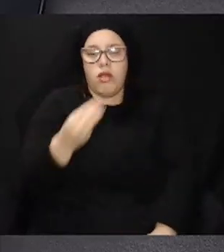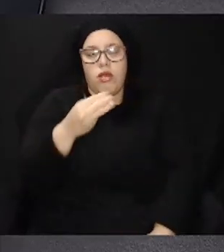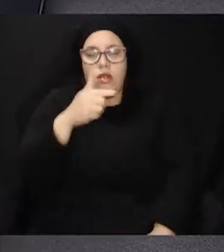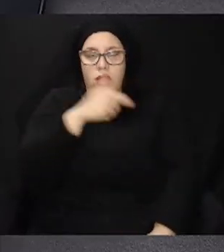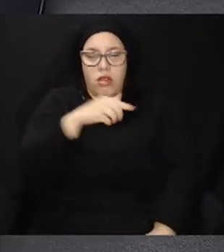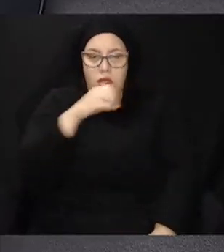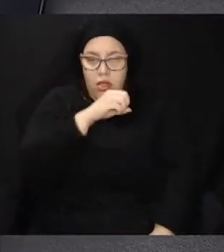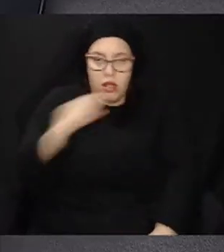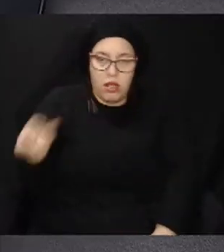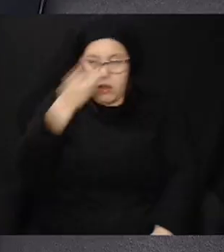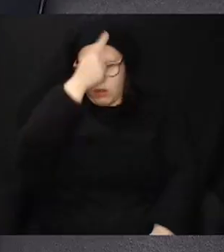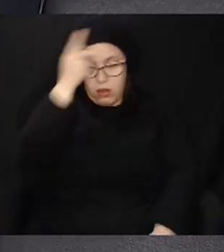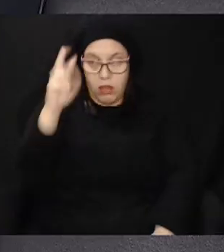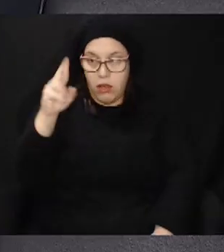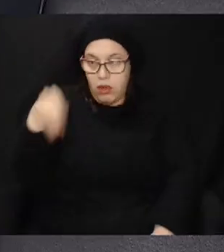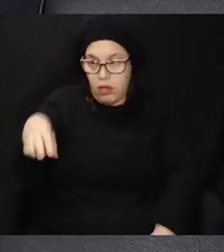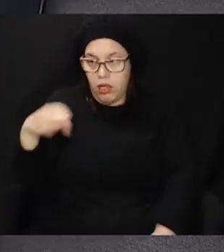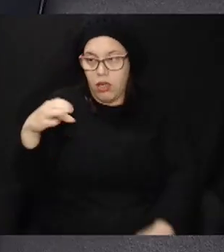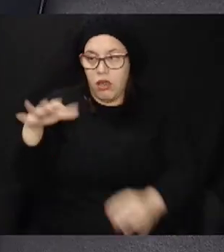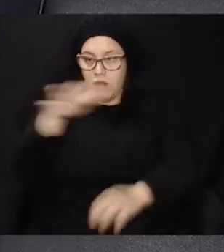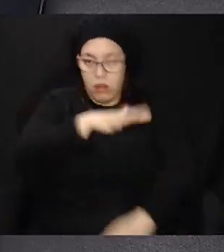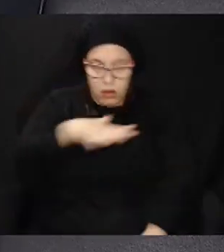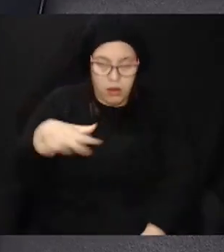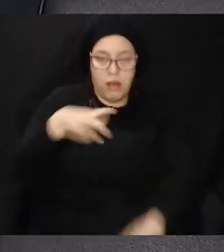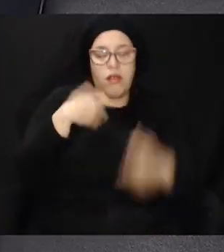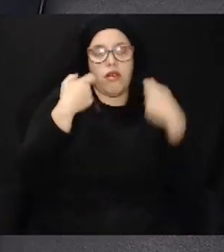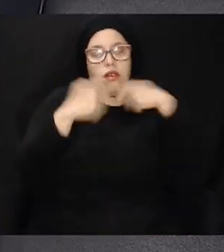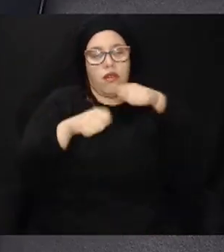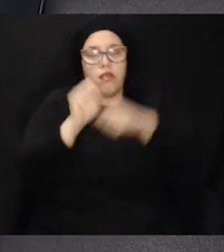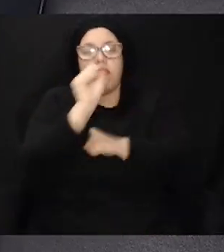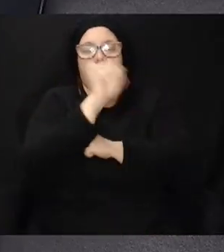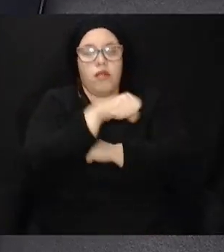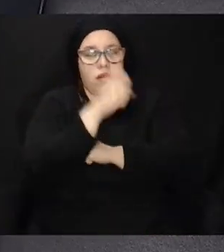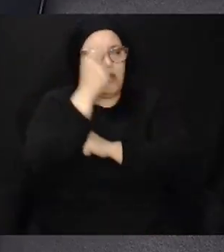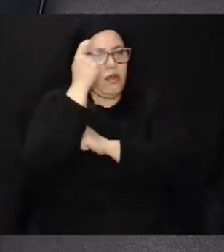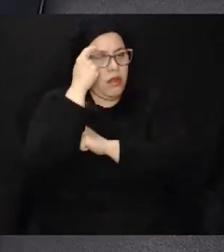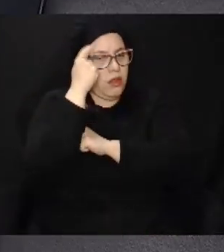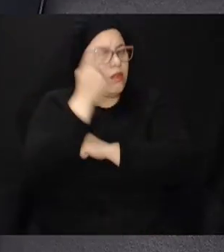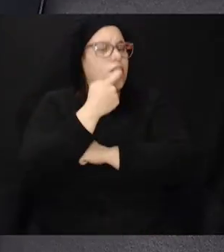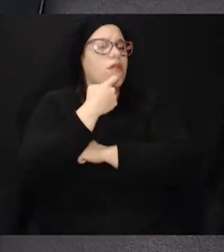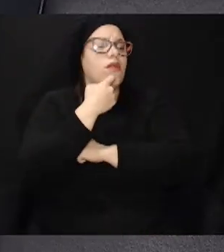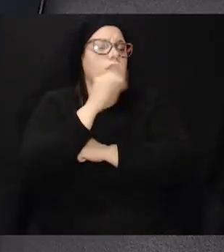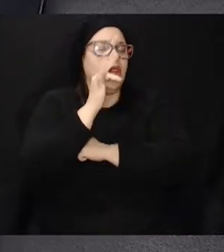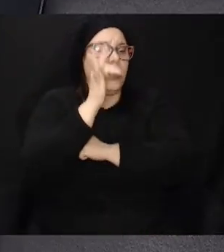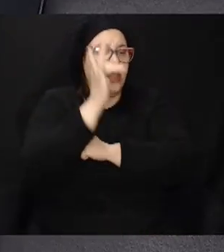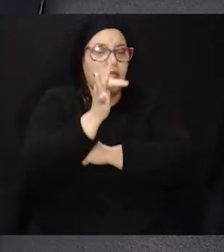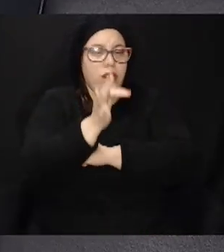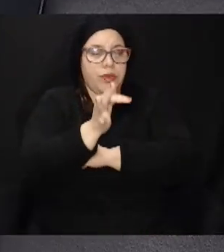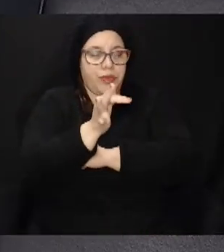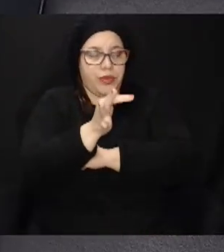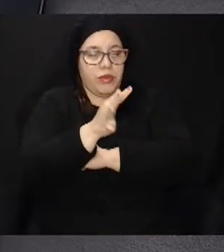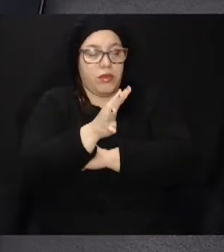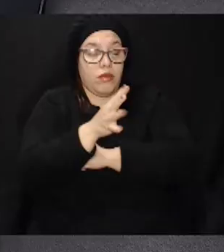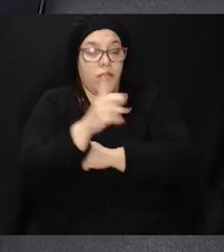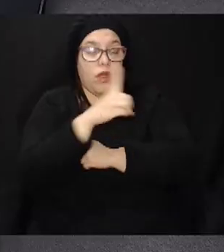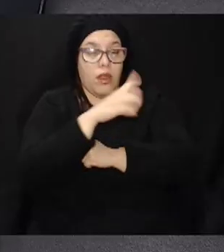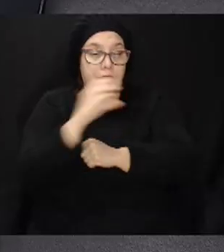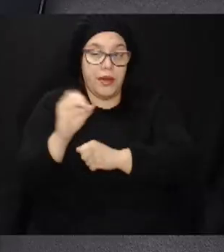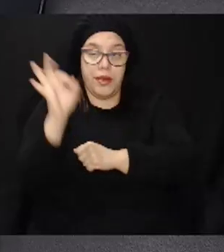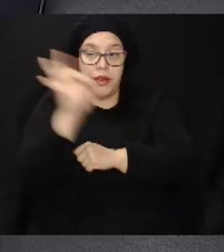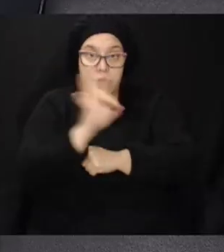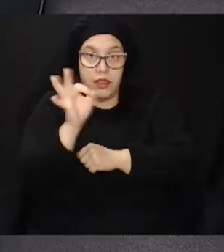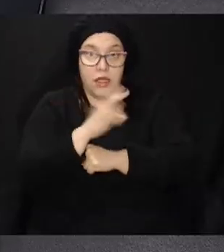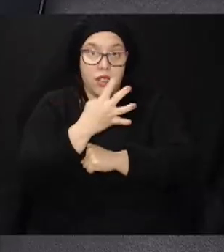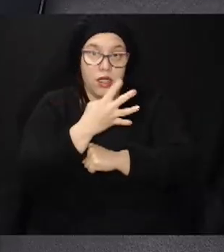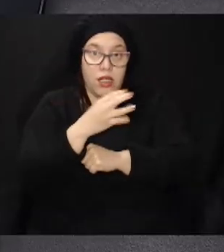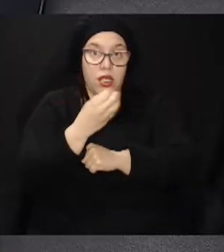região metropolitana, e nós precisamos sim pensar Campinas do futuro, se não for 100% de 4.600.000, pelo